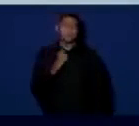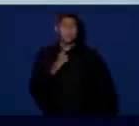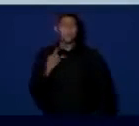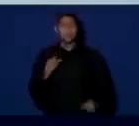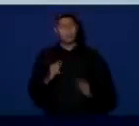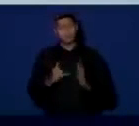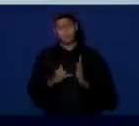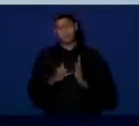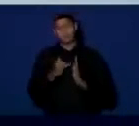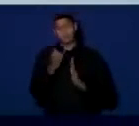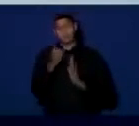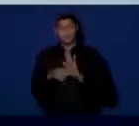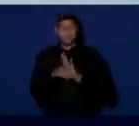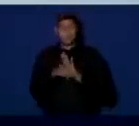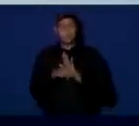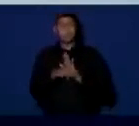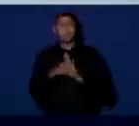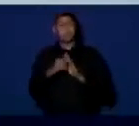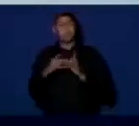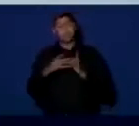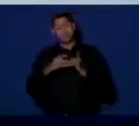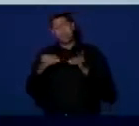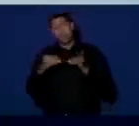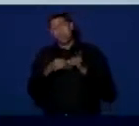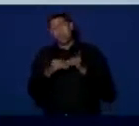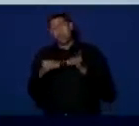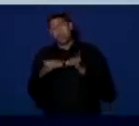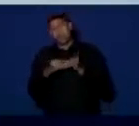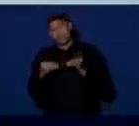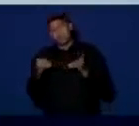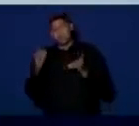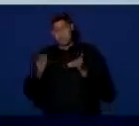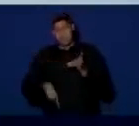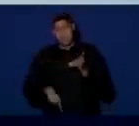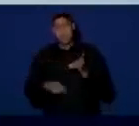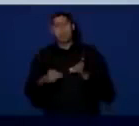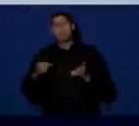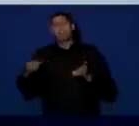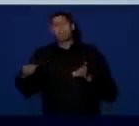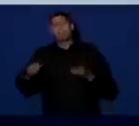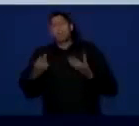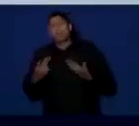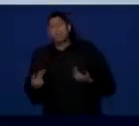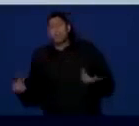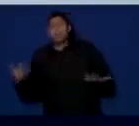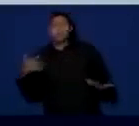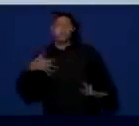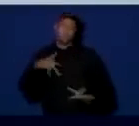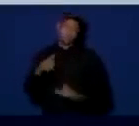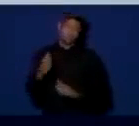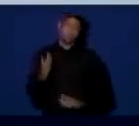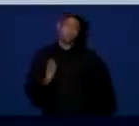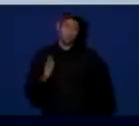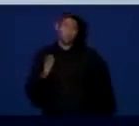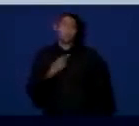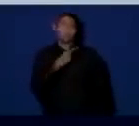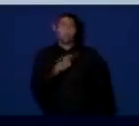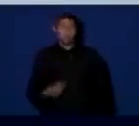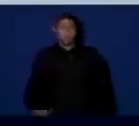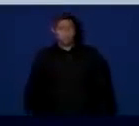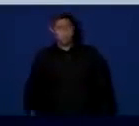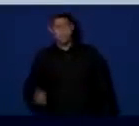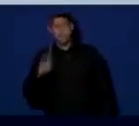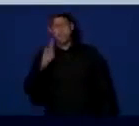uma inflação em dólares, né? Que é a grande novidade do mundo atual, que a gente, quando o presidente Roberto